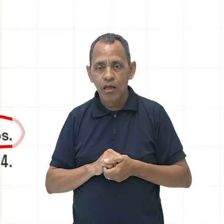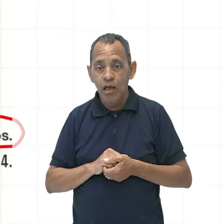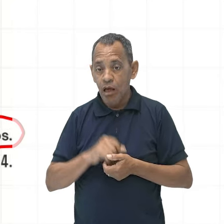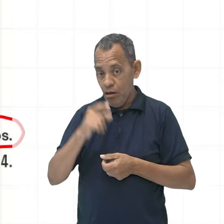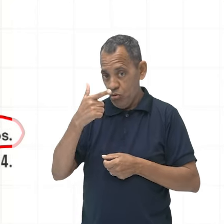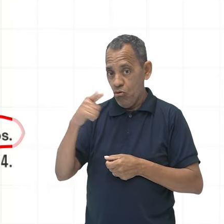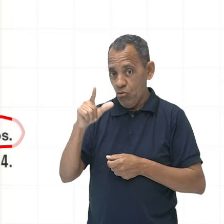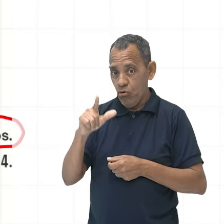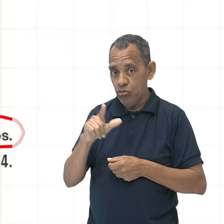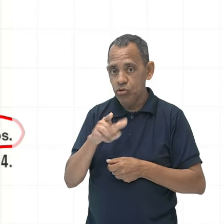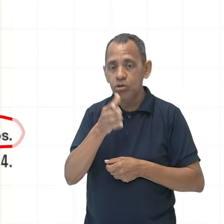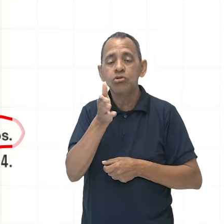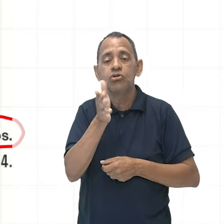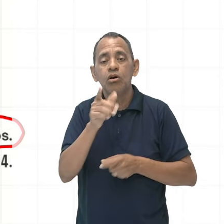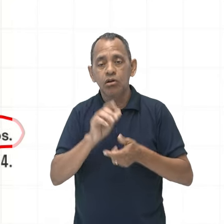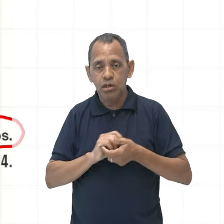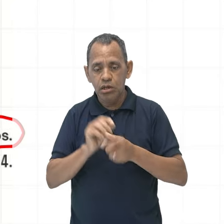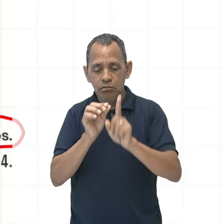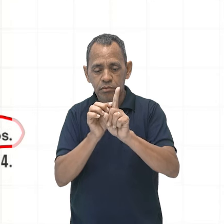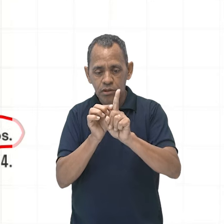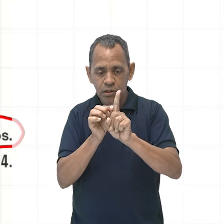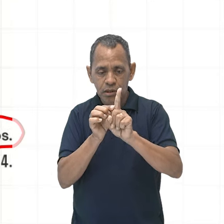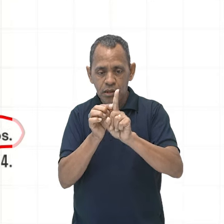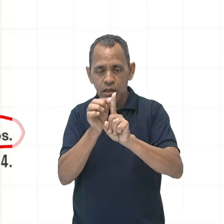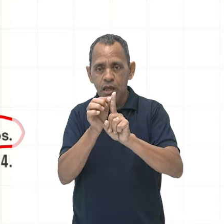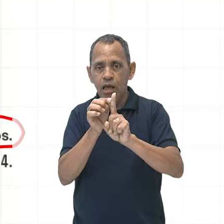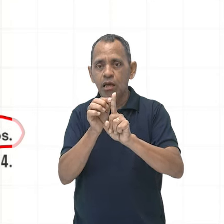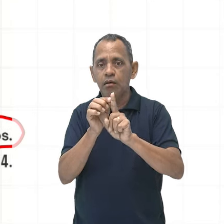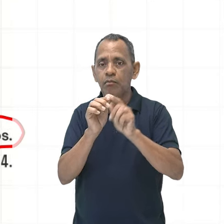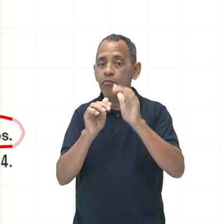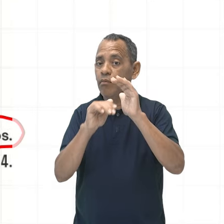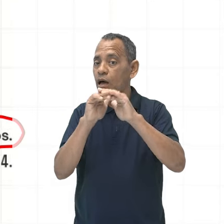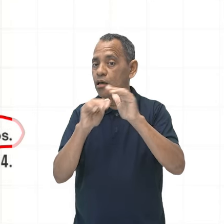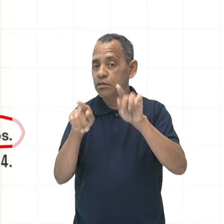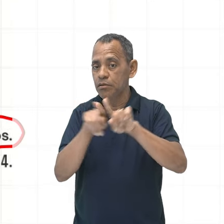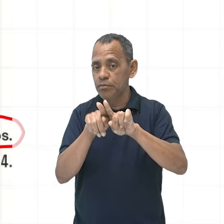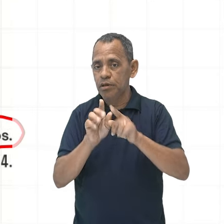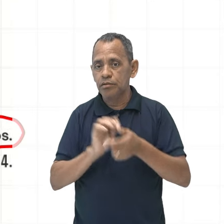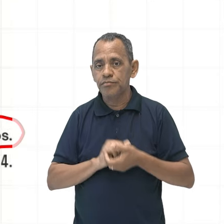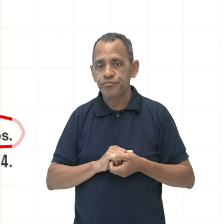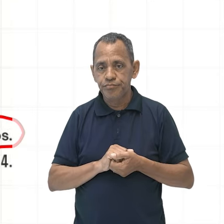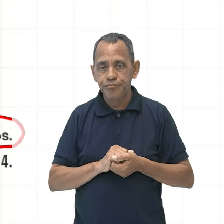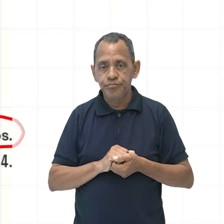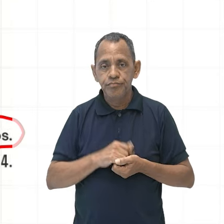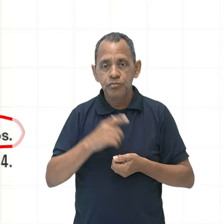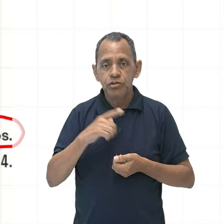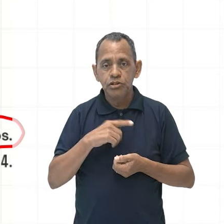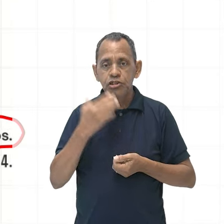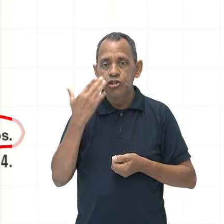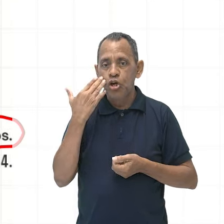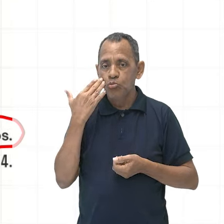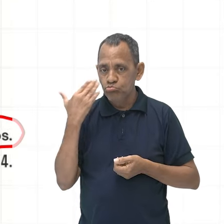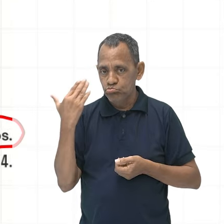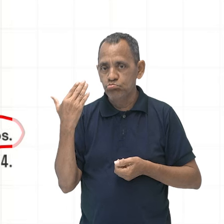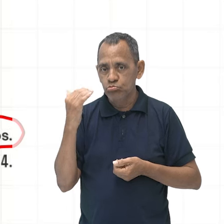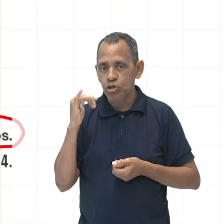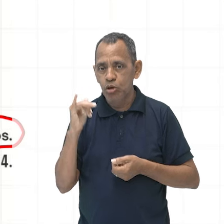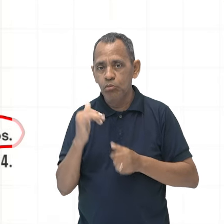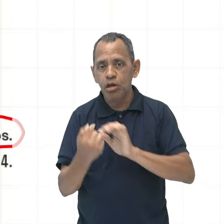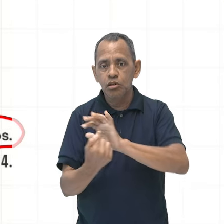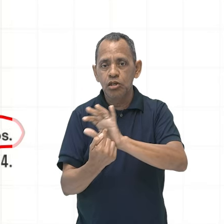ela já está um pouquinho acima, né? E essa aqui também. Mas temos aqui esta sendo a mais